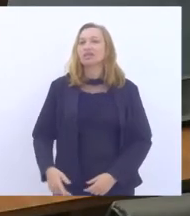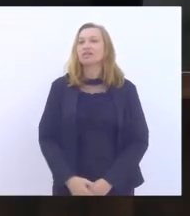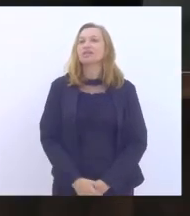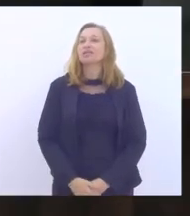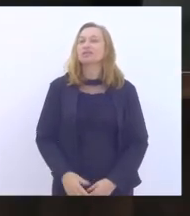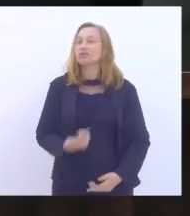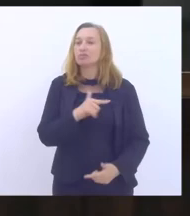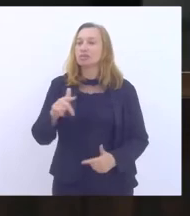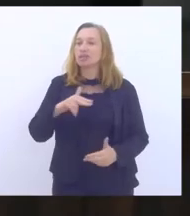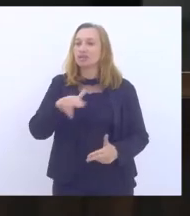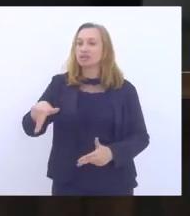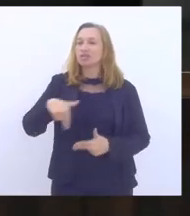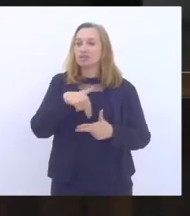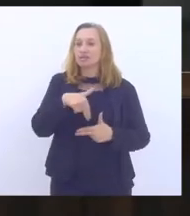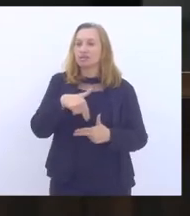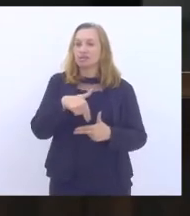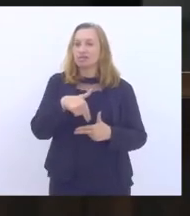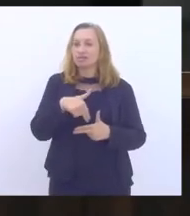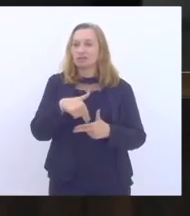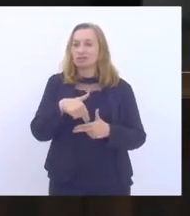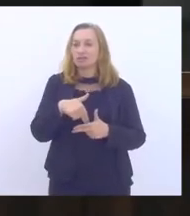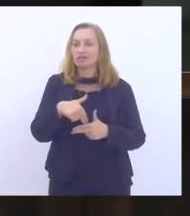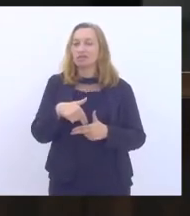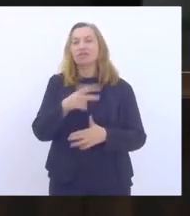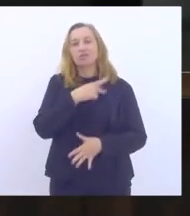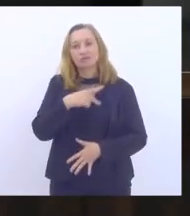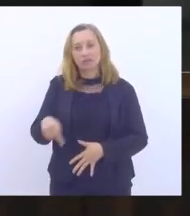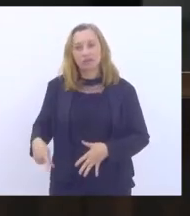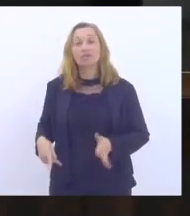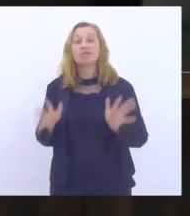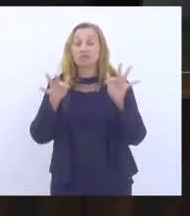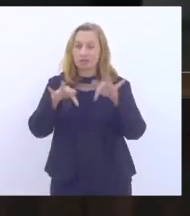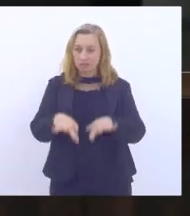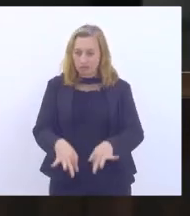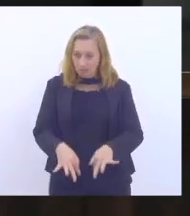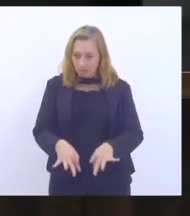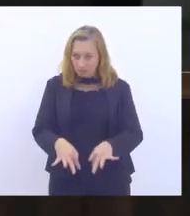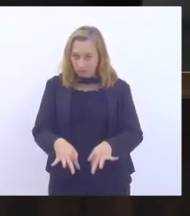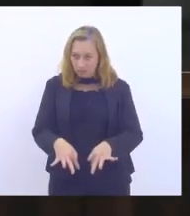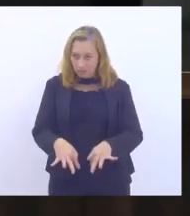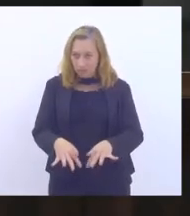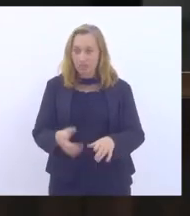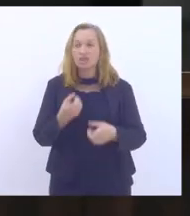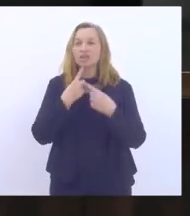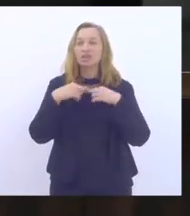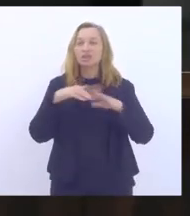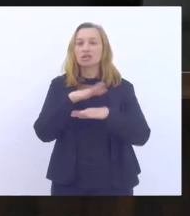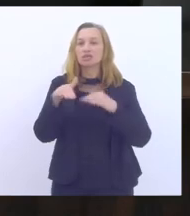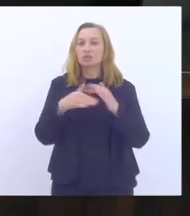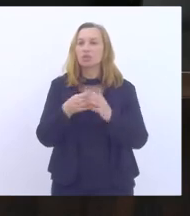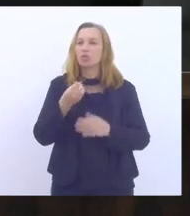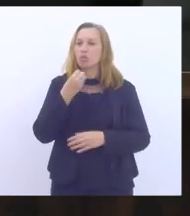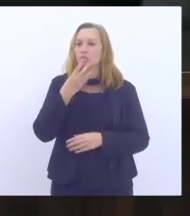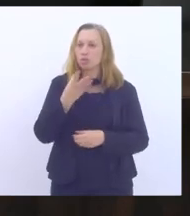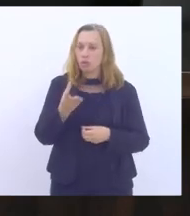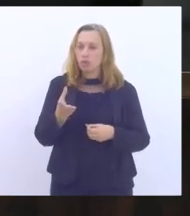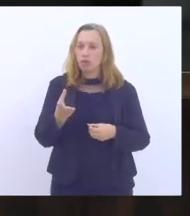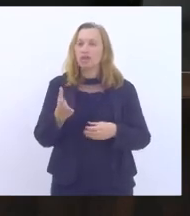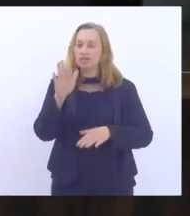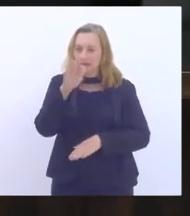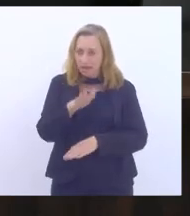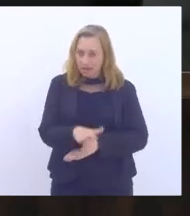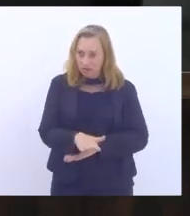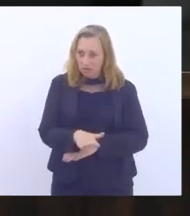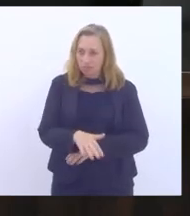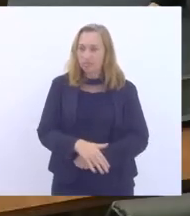e não havendo mais oradores inscritos a presidência em Serra presente sessão desejando a todos um bom retorno uma